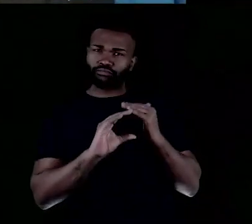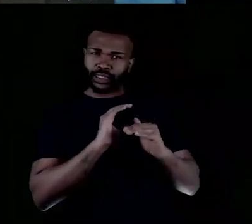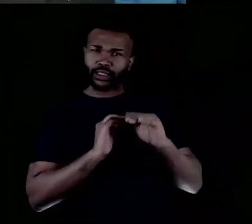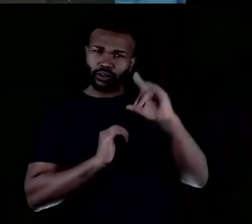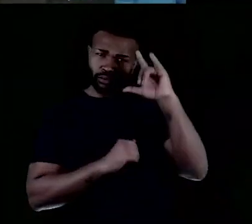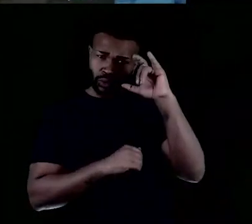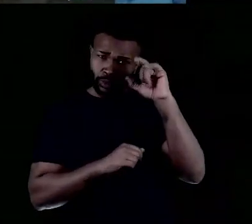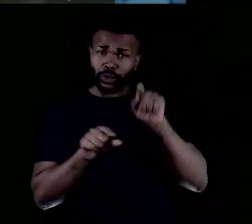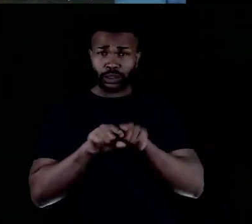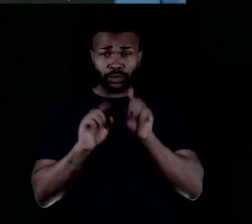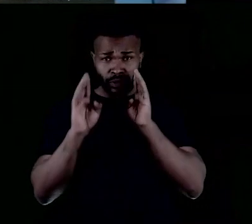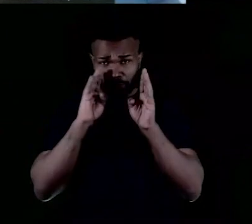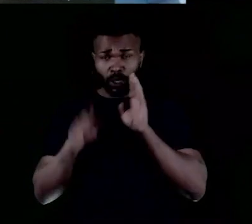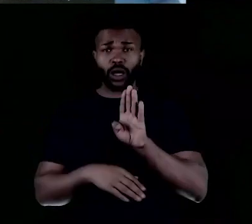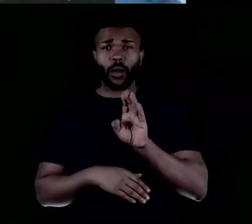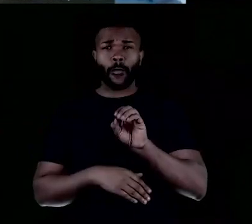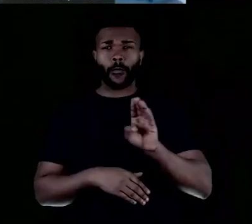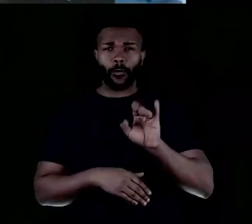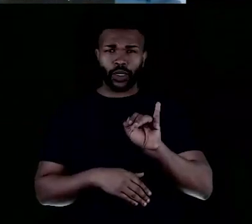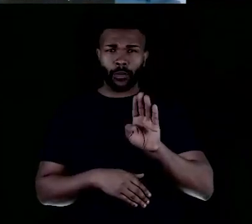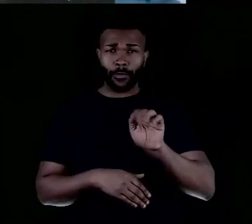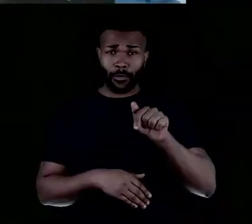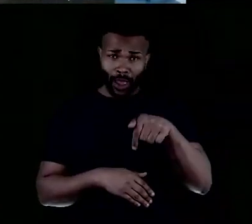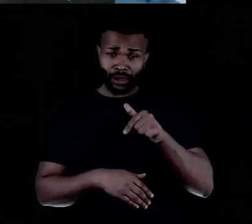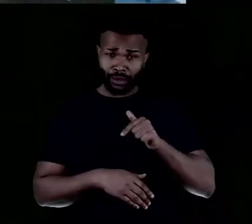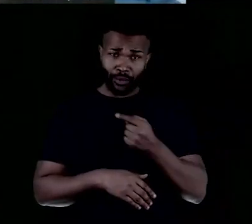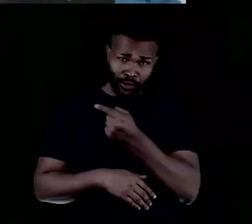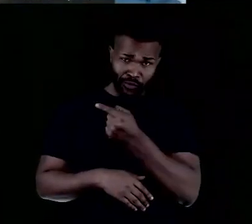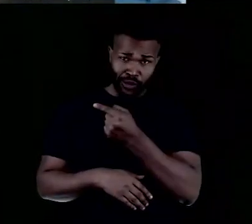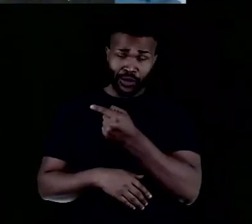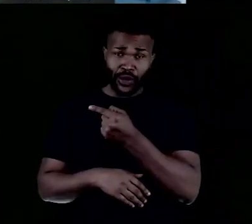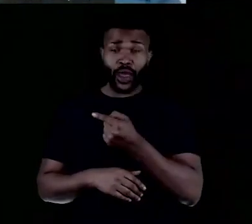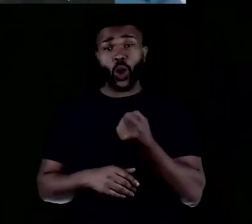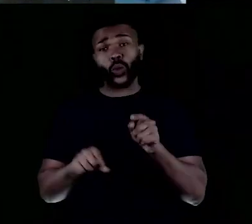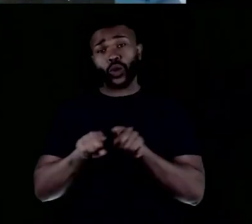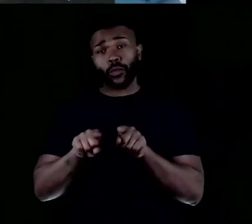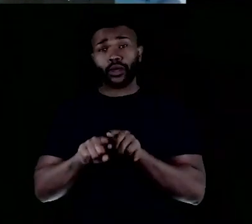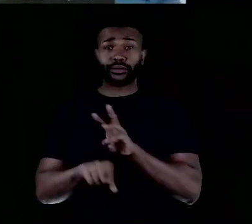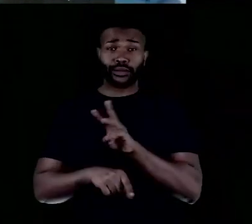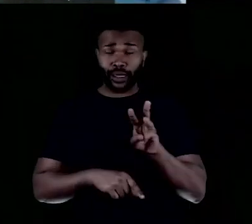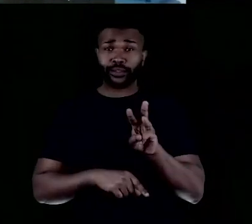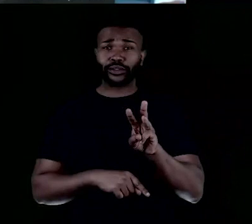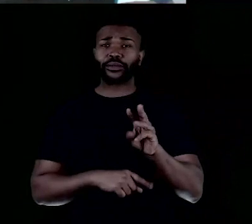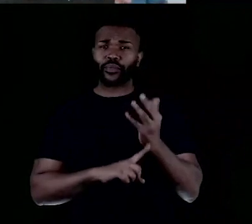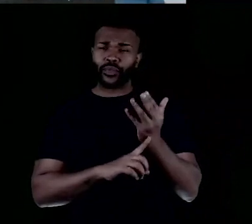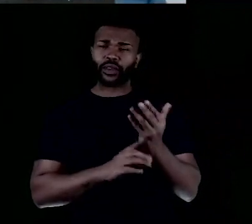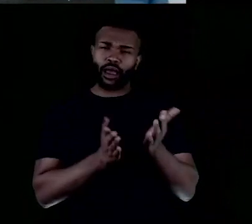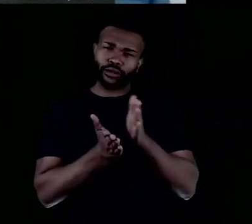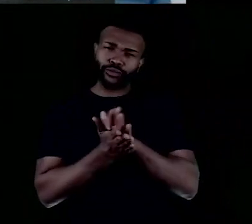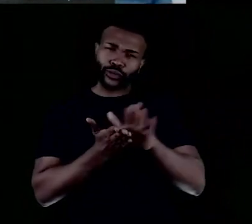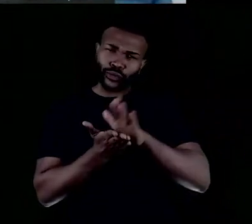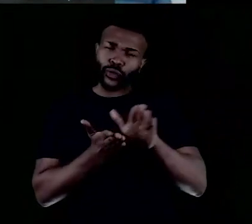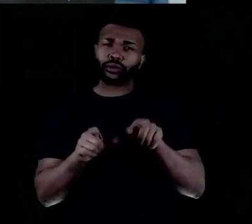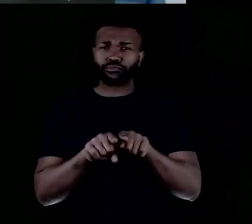quiser. Pode mandar um inbox no Instagram, no Facebook, no Bob Bach, do jeito que está escrito aqui, não tem erro. Ou